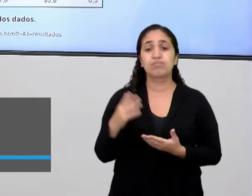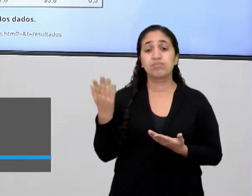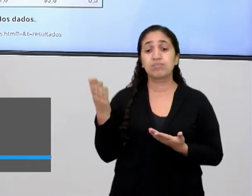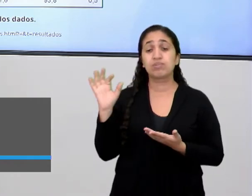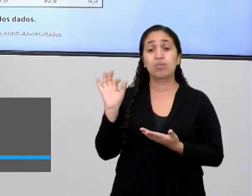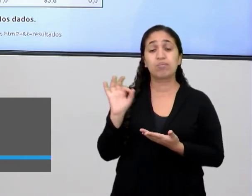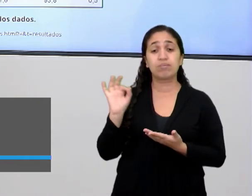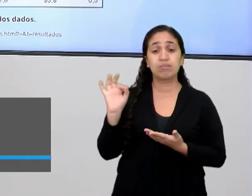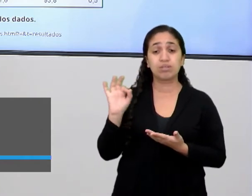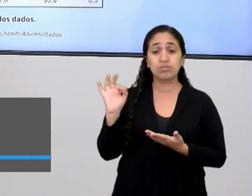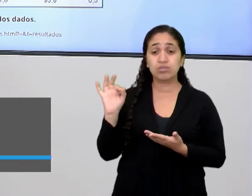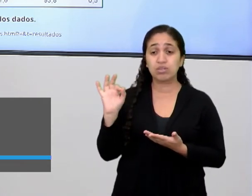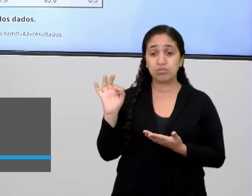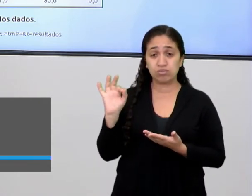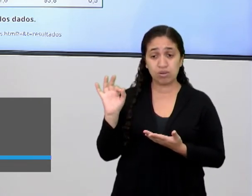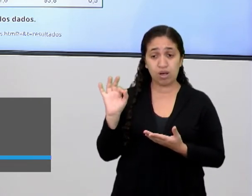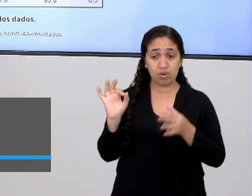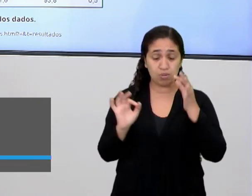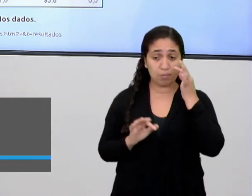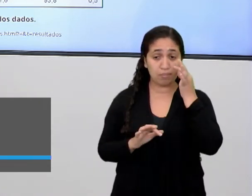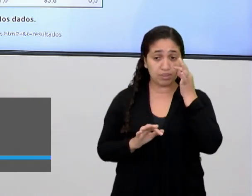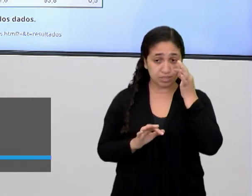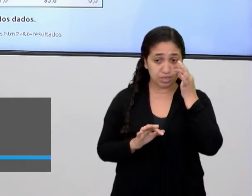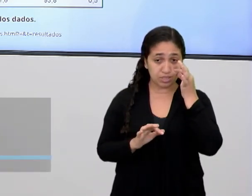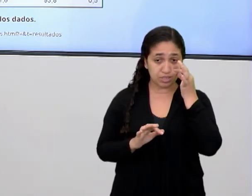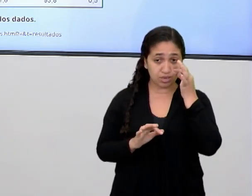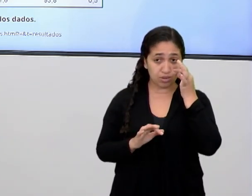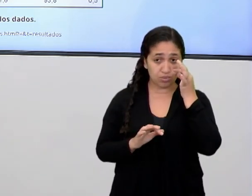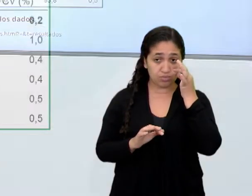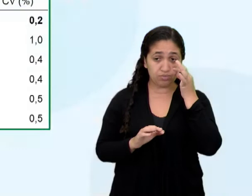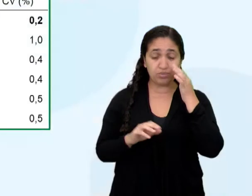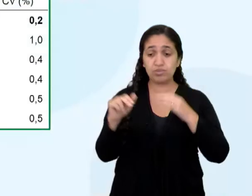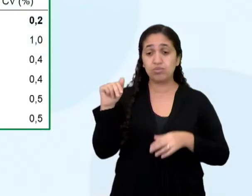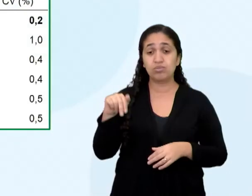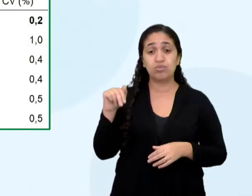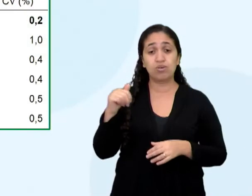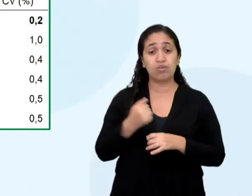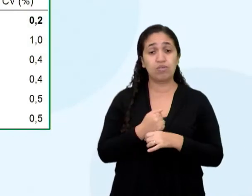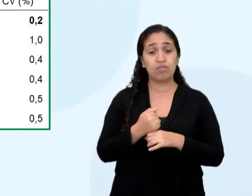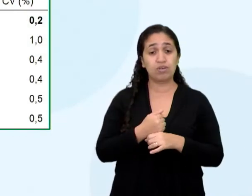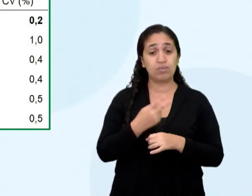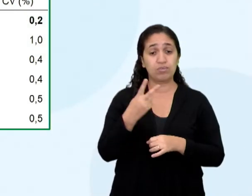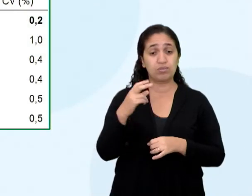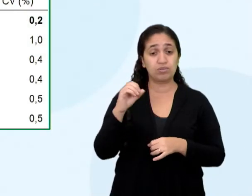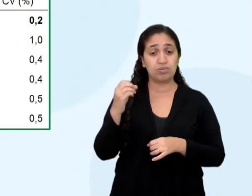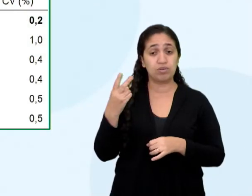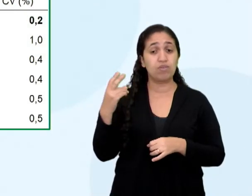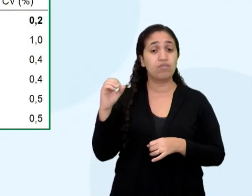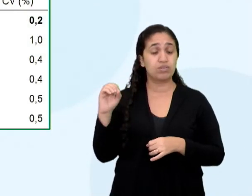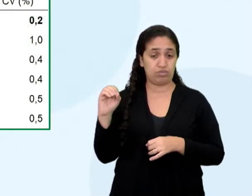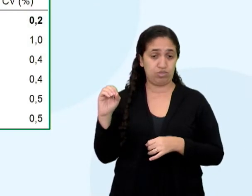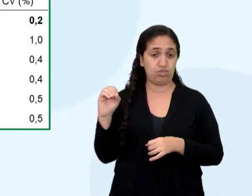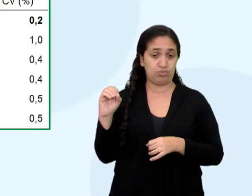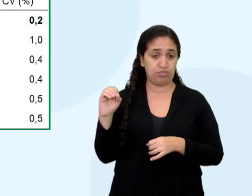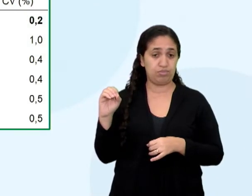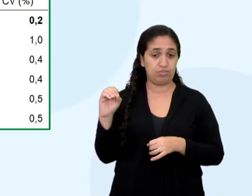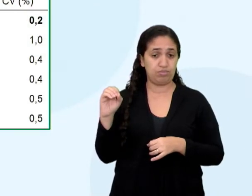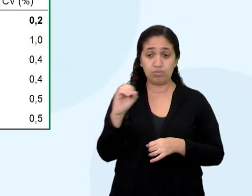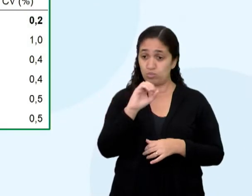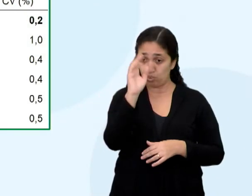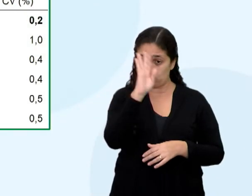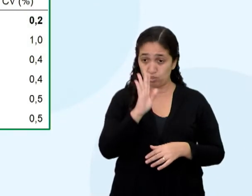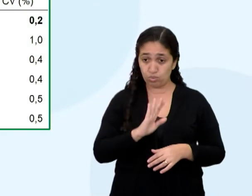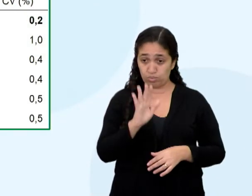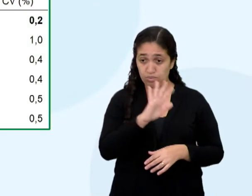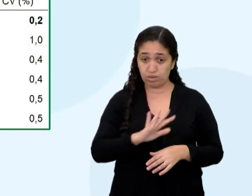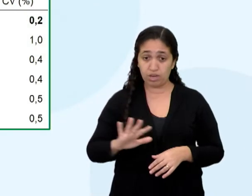percentual presencial em novembro lá de 2020 de aulas presenciais de forma normal aí no Brasil em